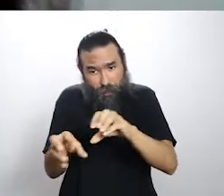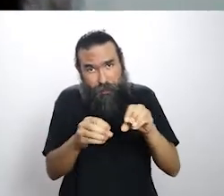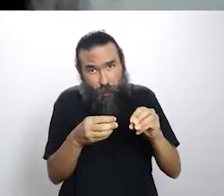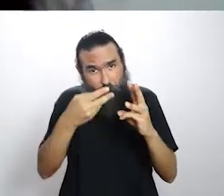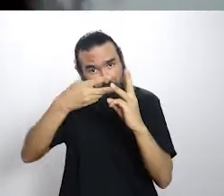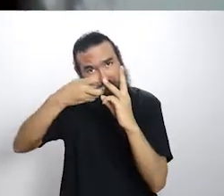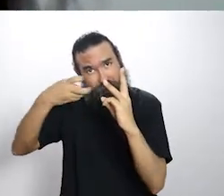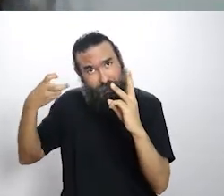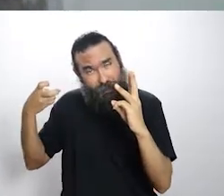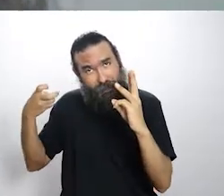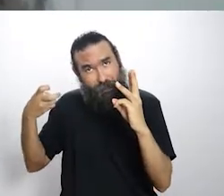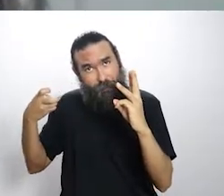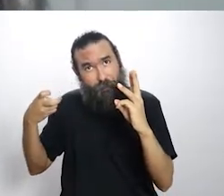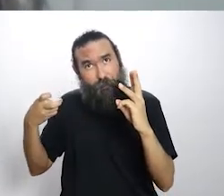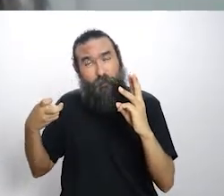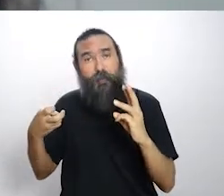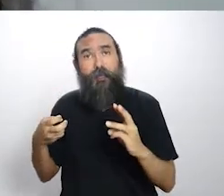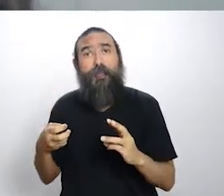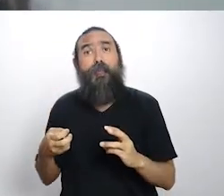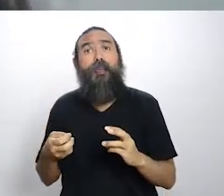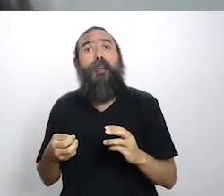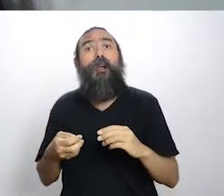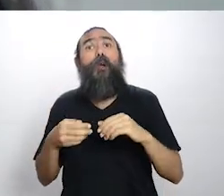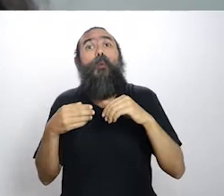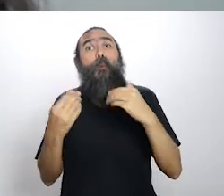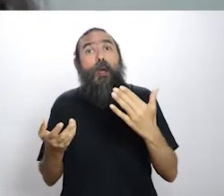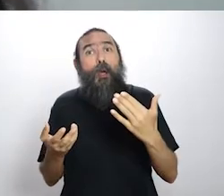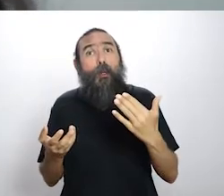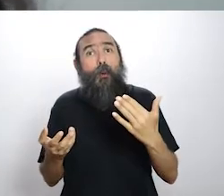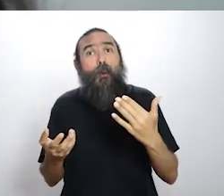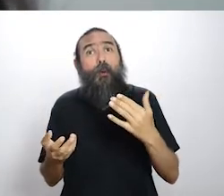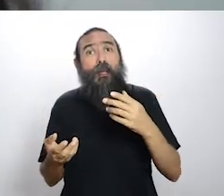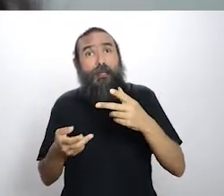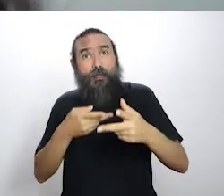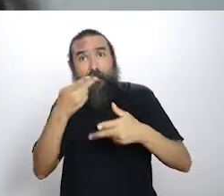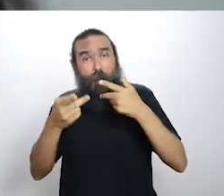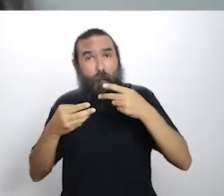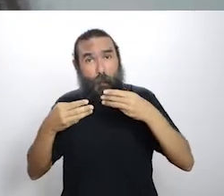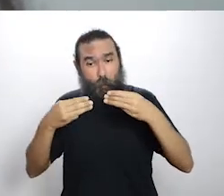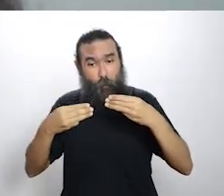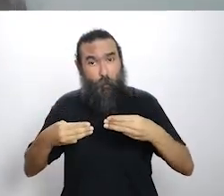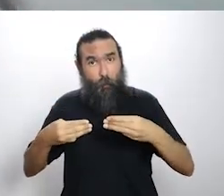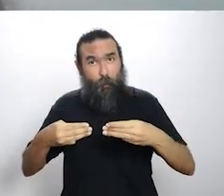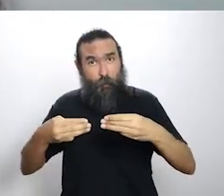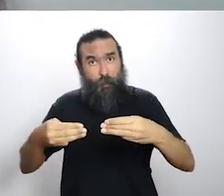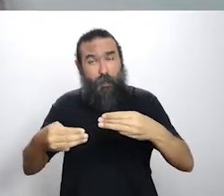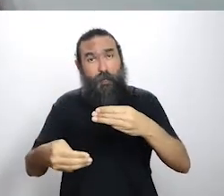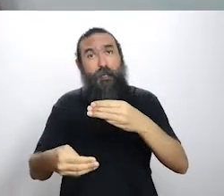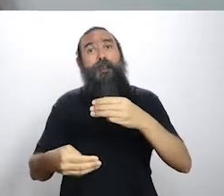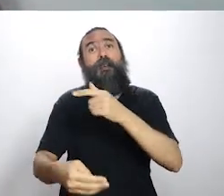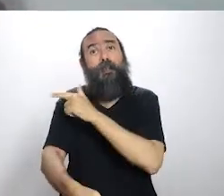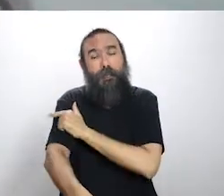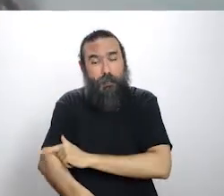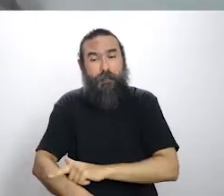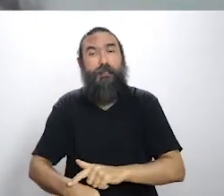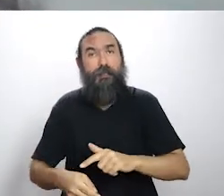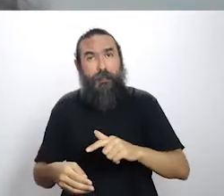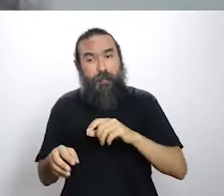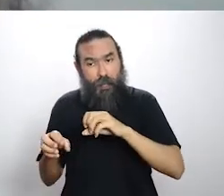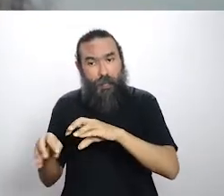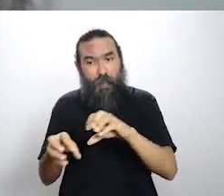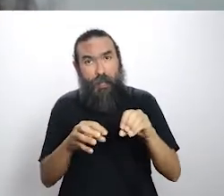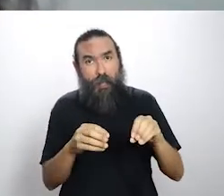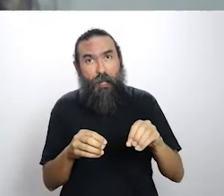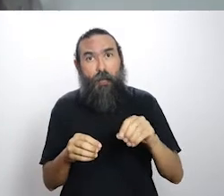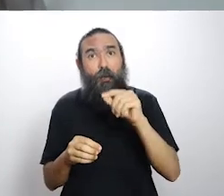comunidades indígenas, quando se chega no sistema de ensino, seja na Secretaria Municipal de Educação ou na estadual,